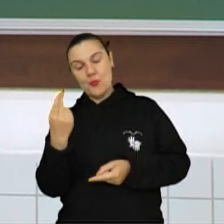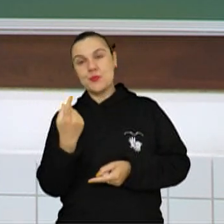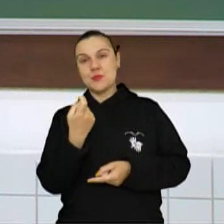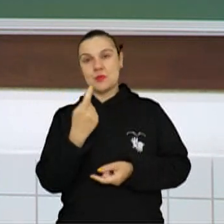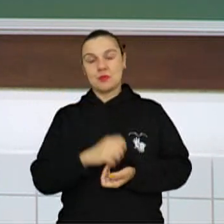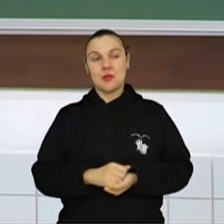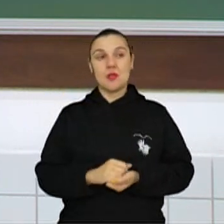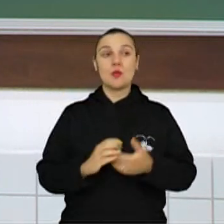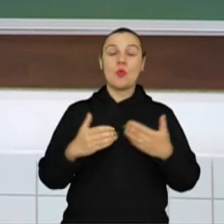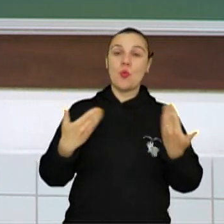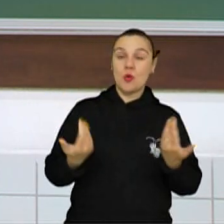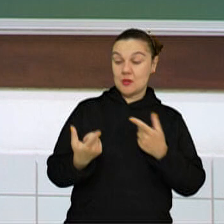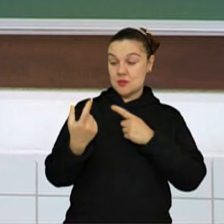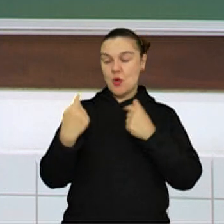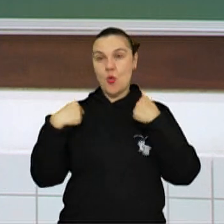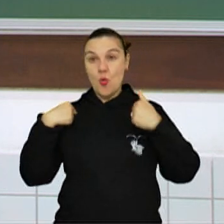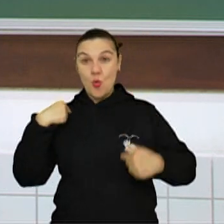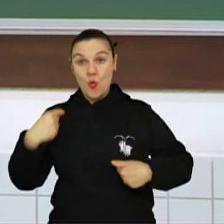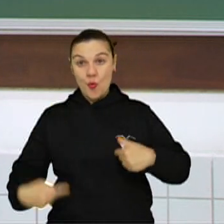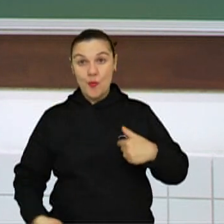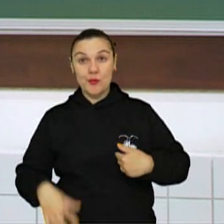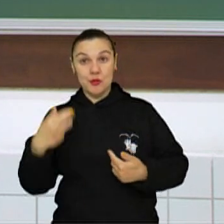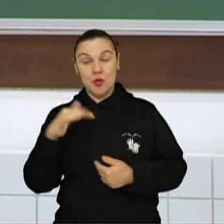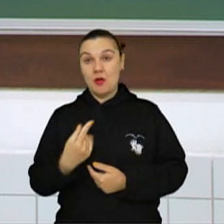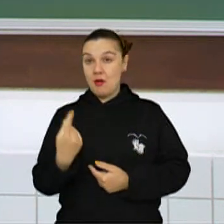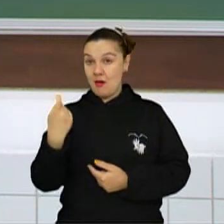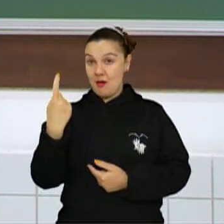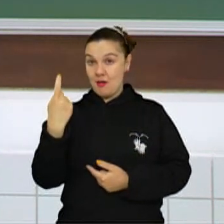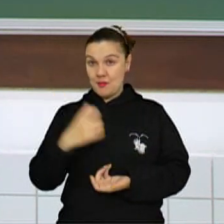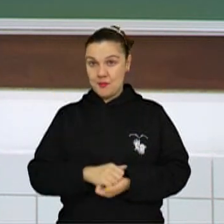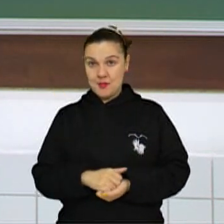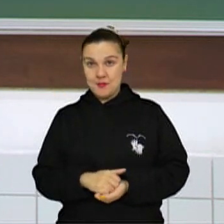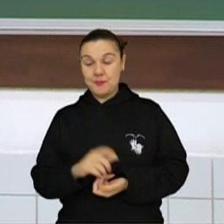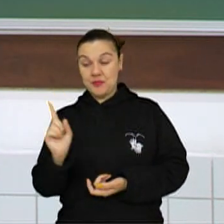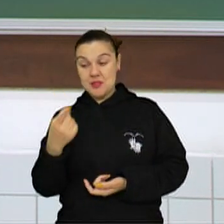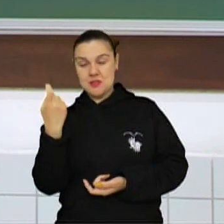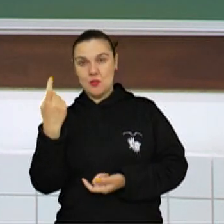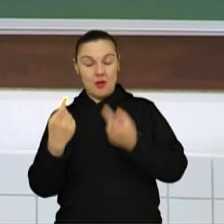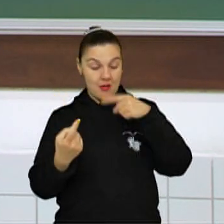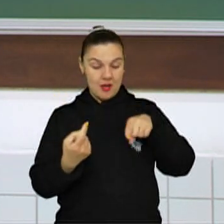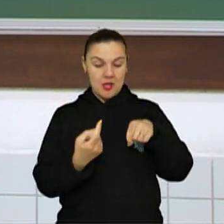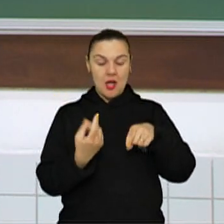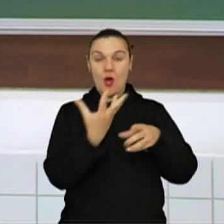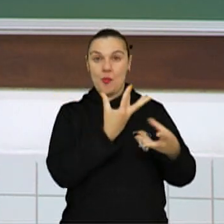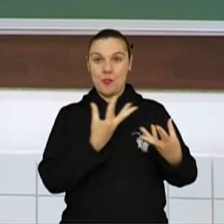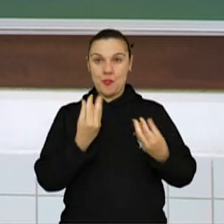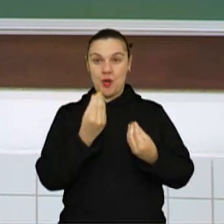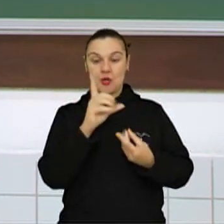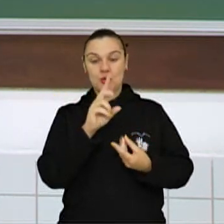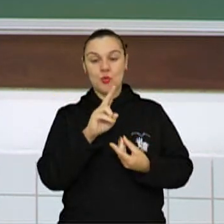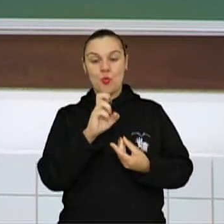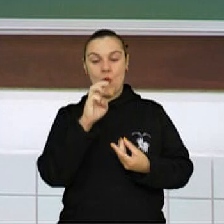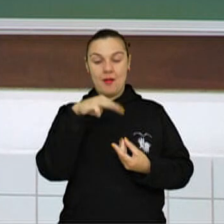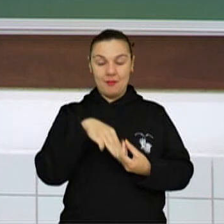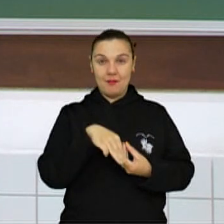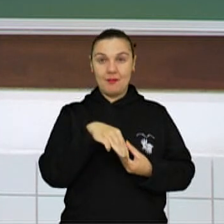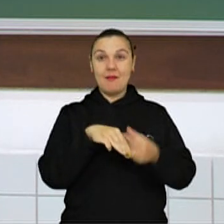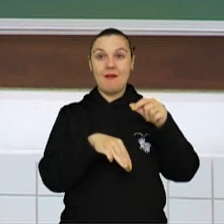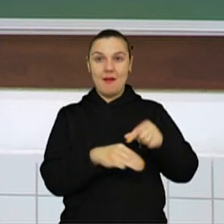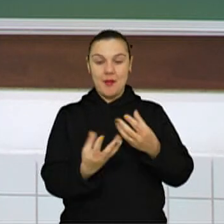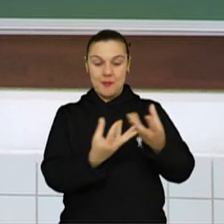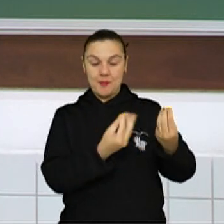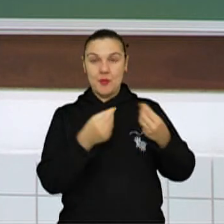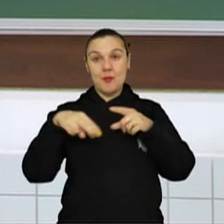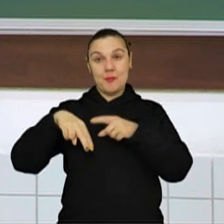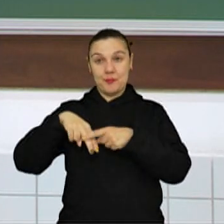vai ser singular? Quando aquilo que dói, a parte do corpo que dói, for singular. E duelen, quando a parte do corpo que estiver